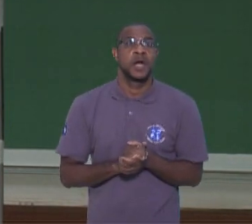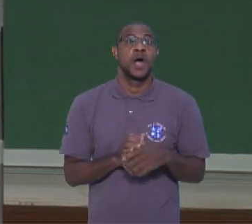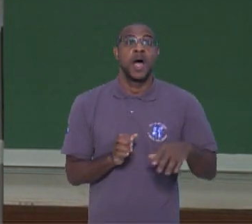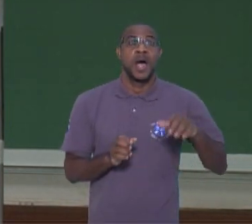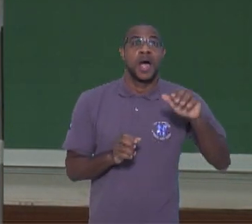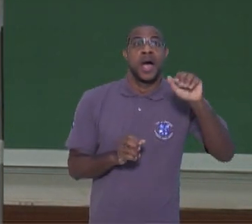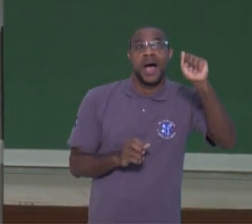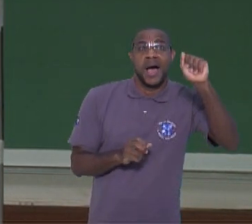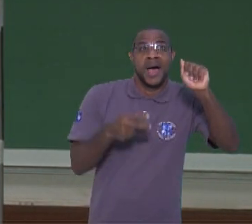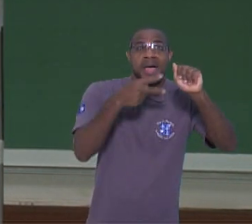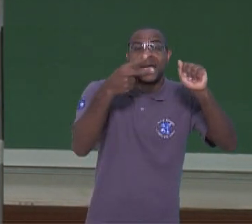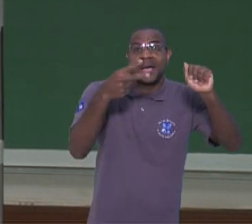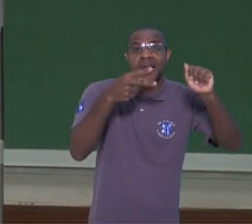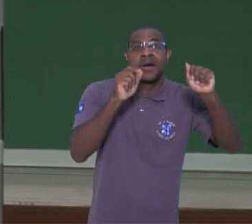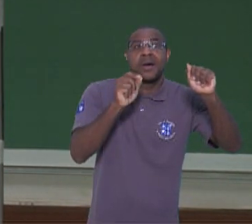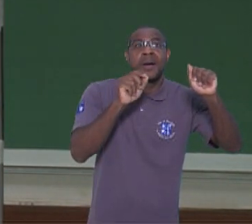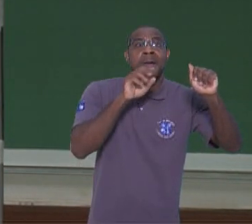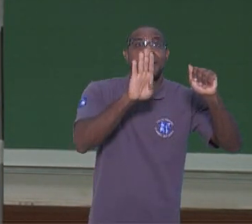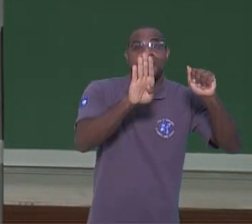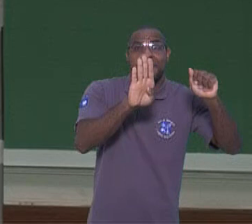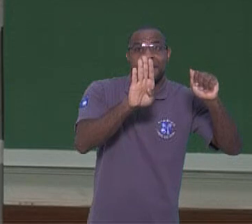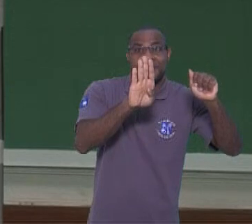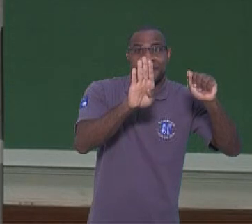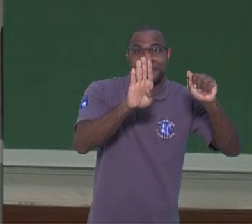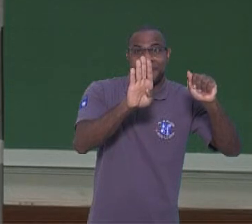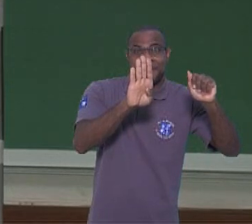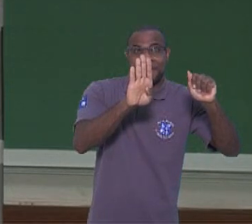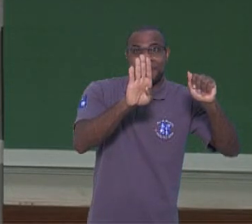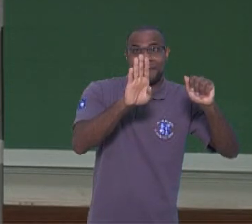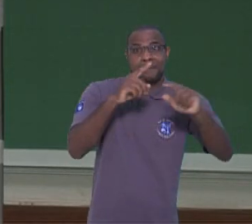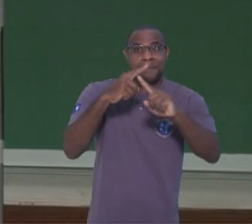Área simplesmente é o quê? Base vezes altura, ok?